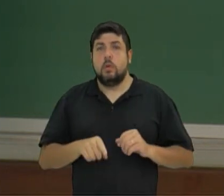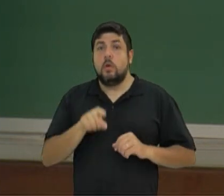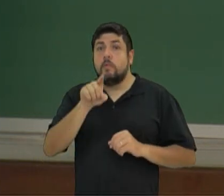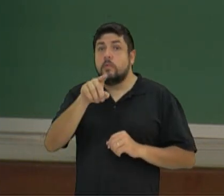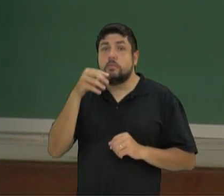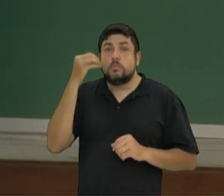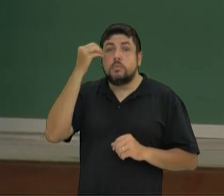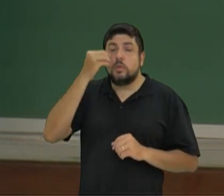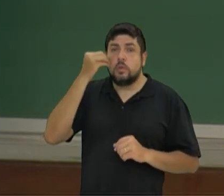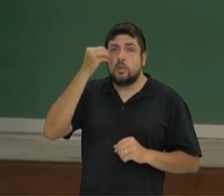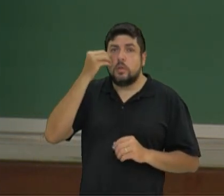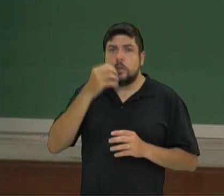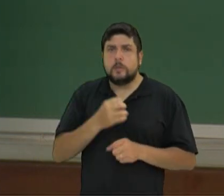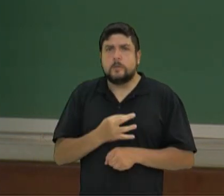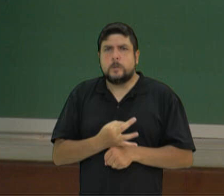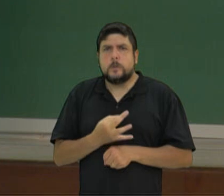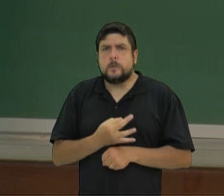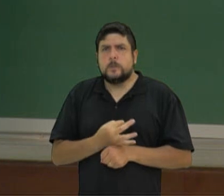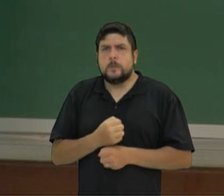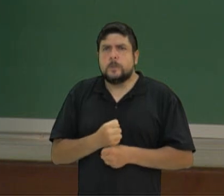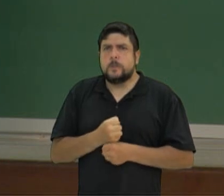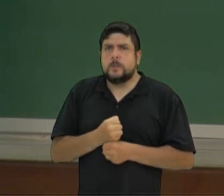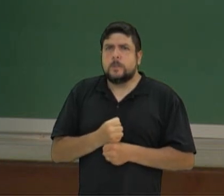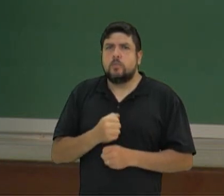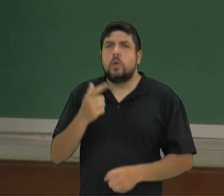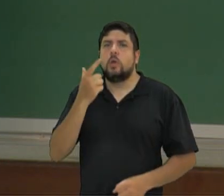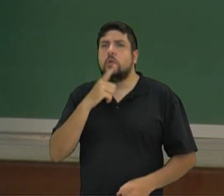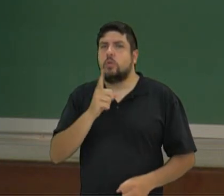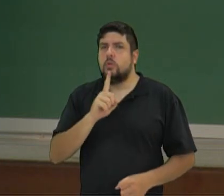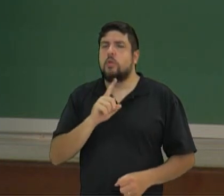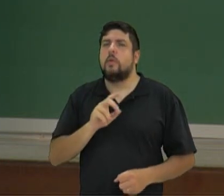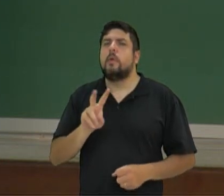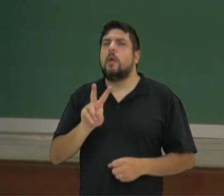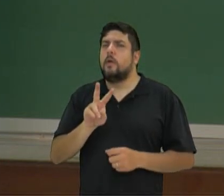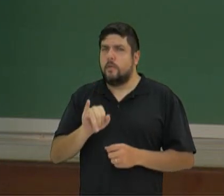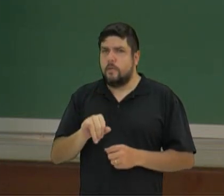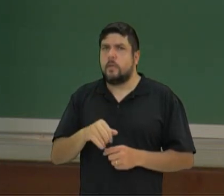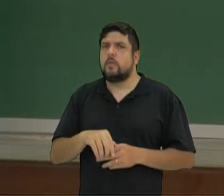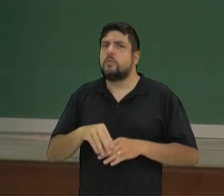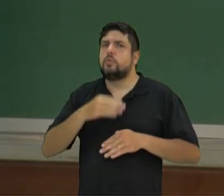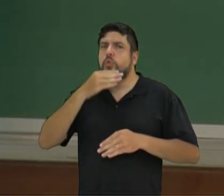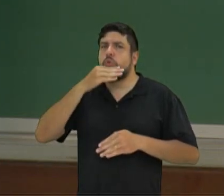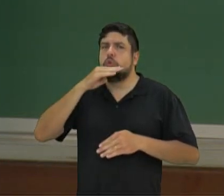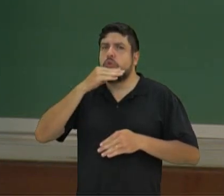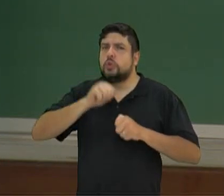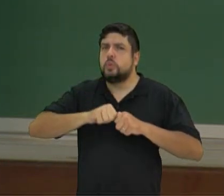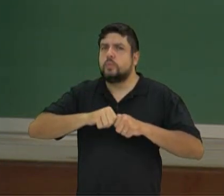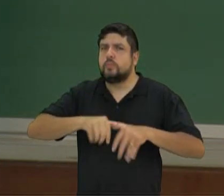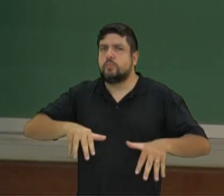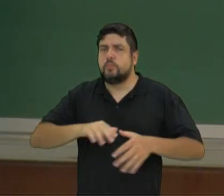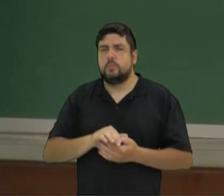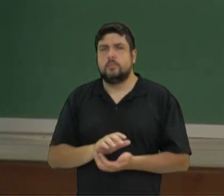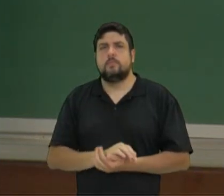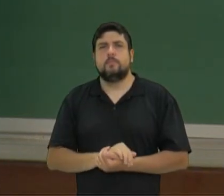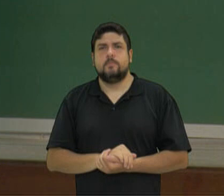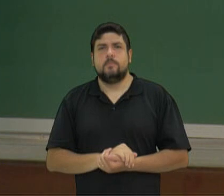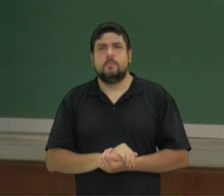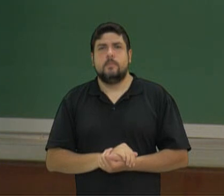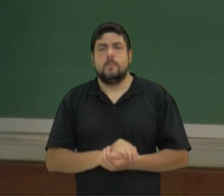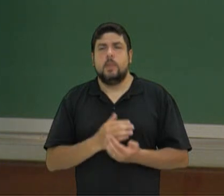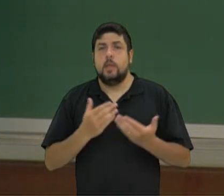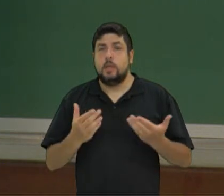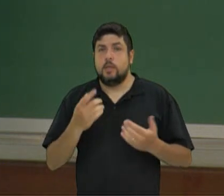se segurar, você não vai conseguir e, infelizmente, vai fazer xixi na calça. Então, eu trago aqui para vocês